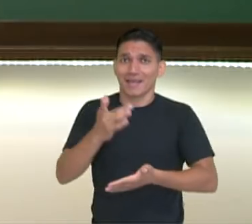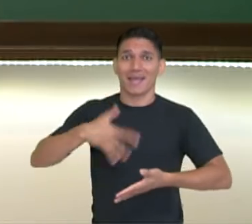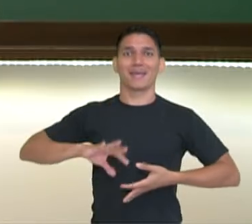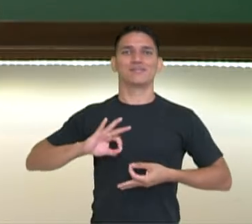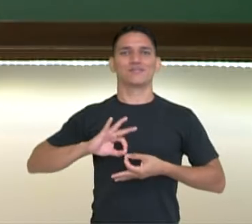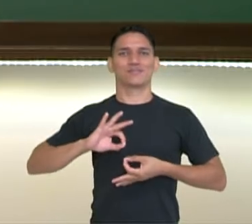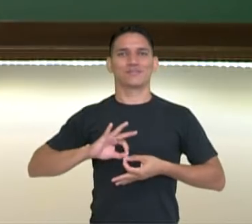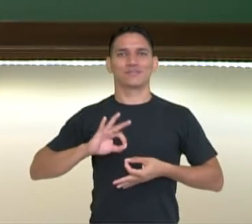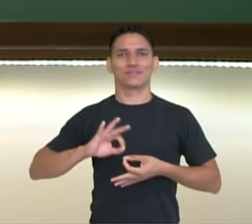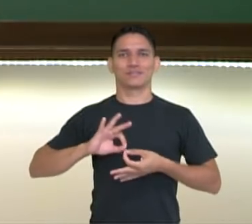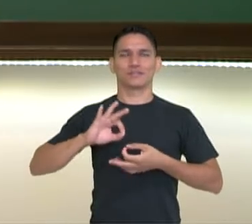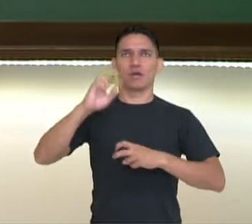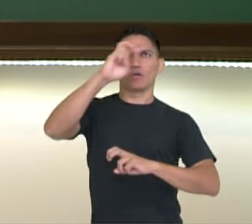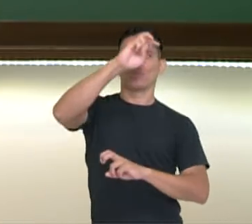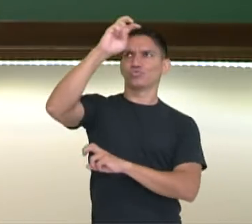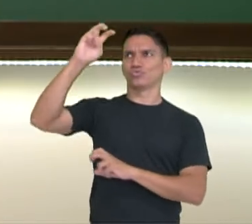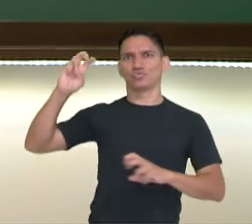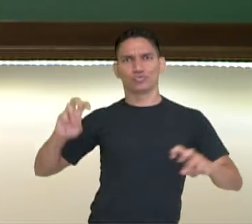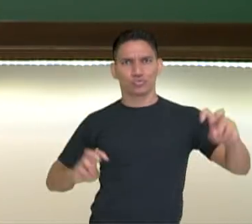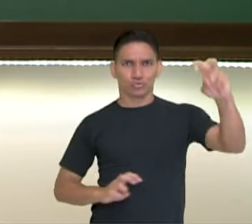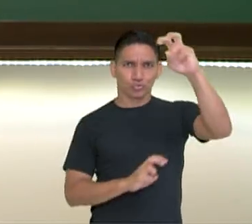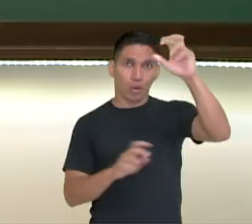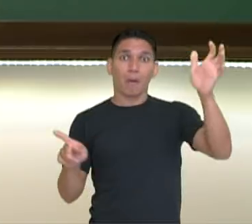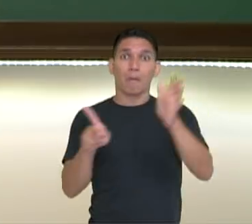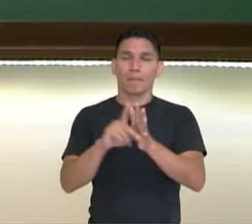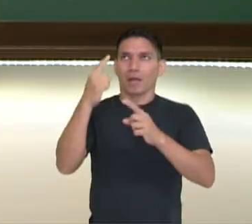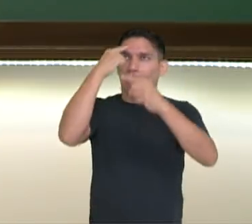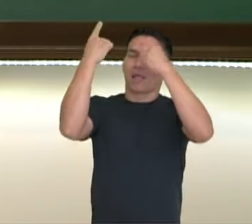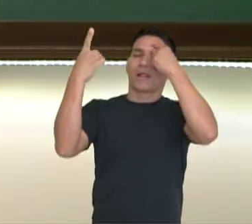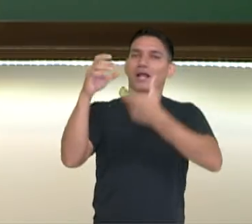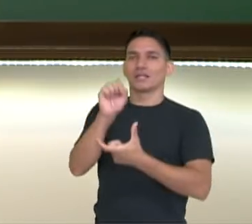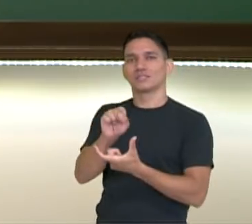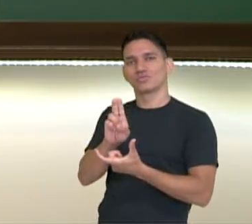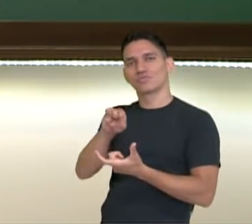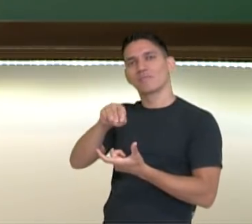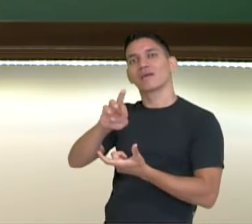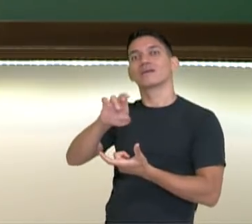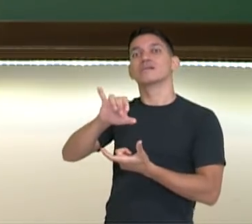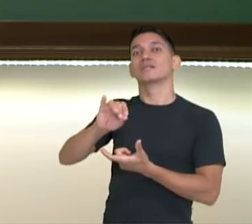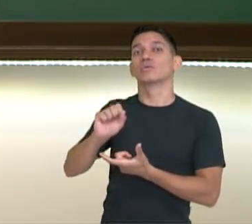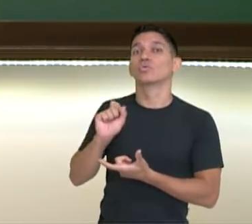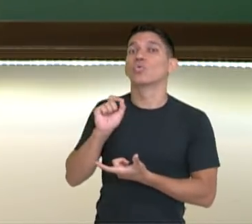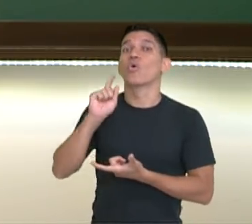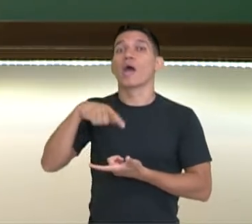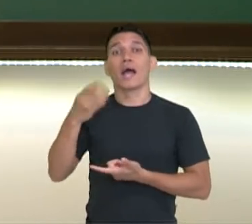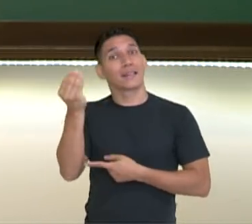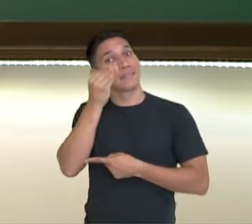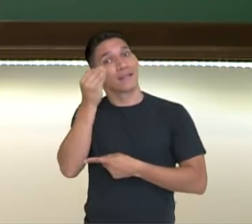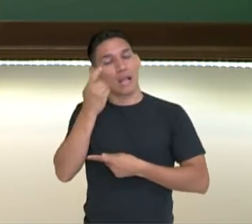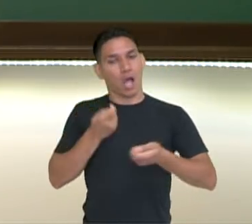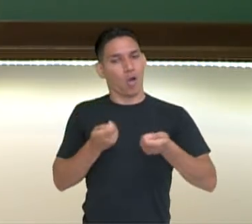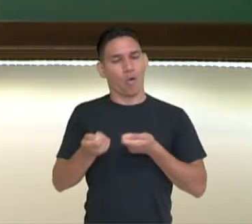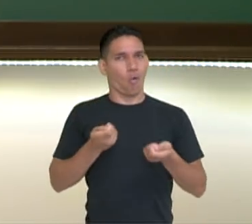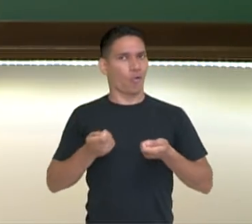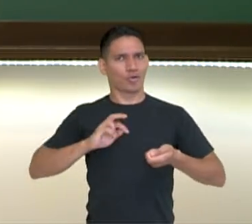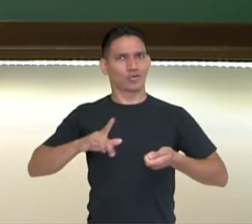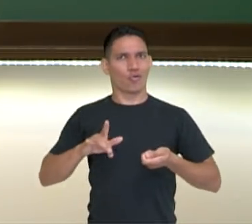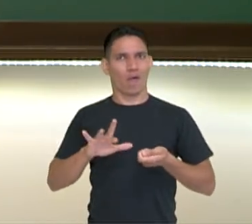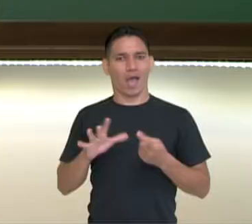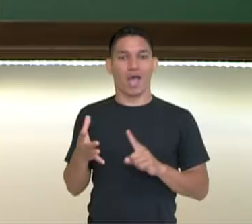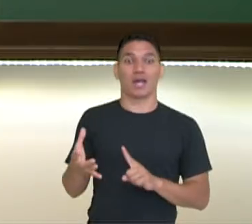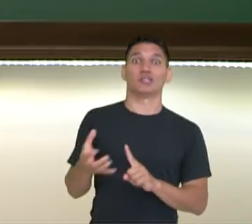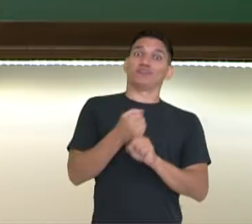foi uma invenção justamente dos sumérios. Era uma tentativa deles controlar o tempo, não como